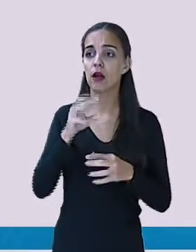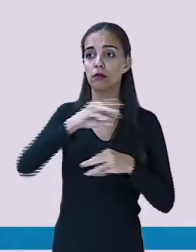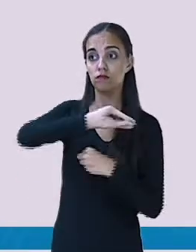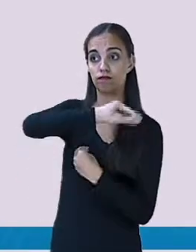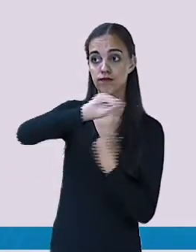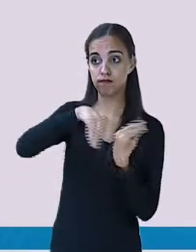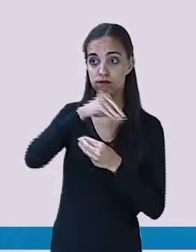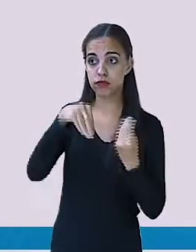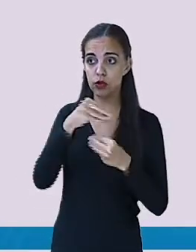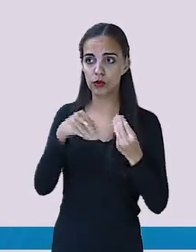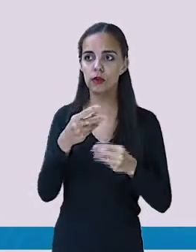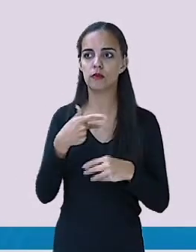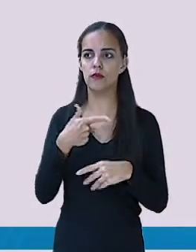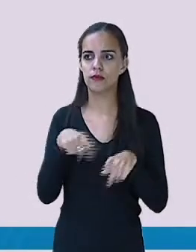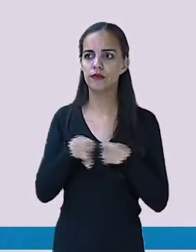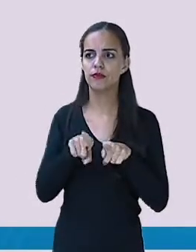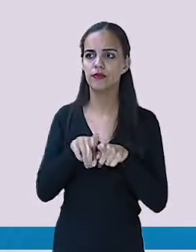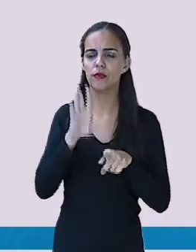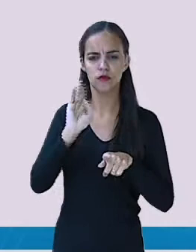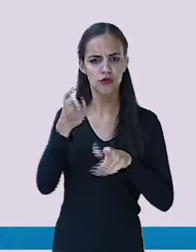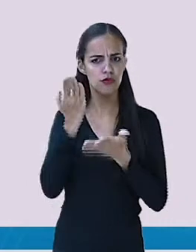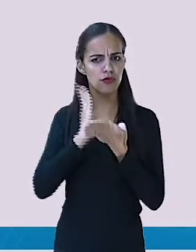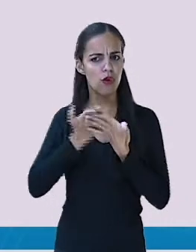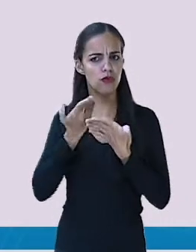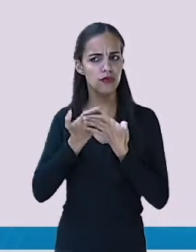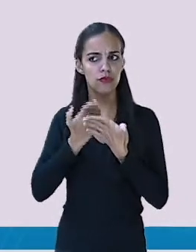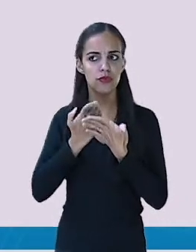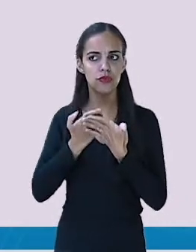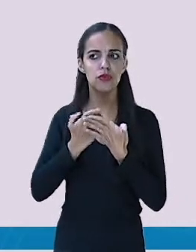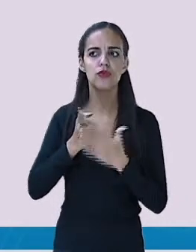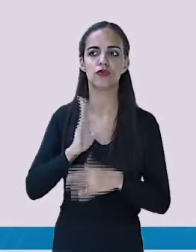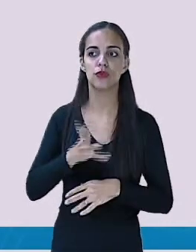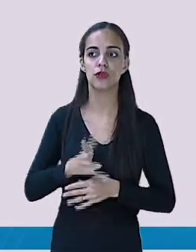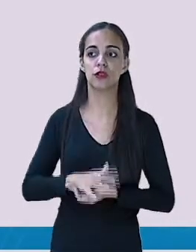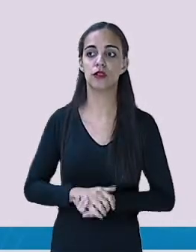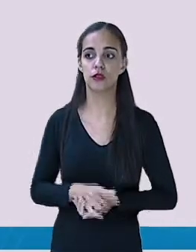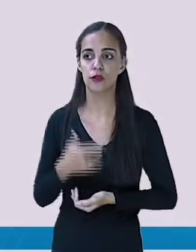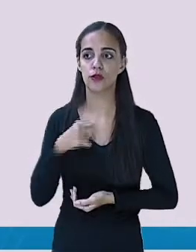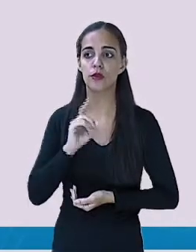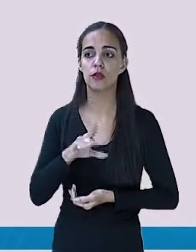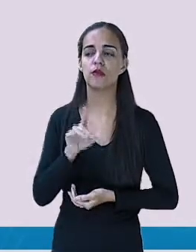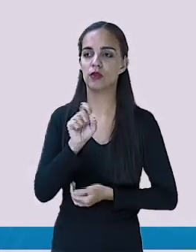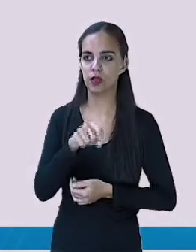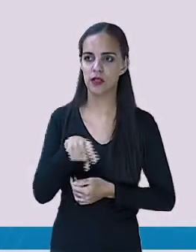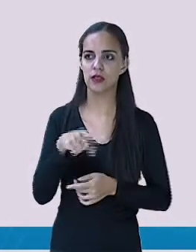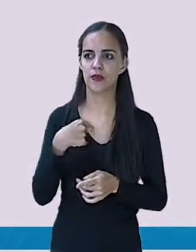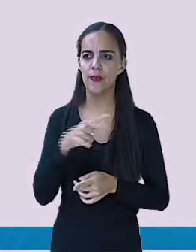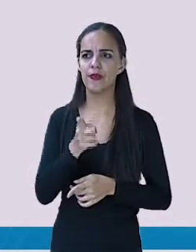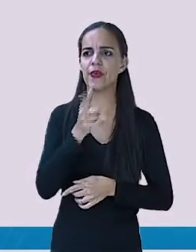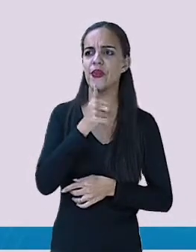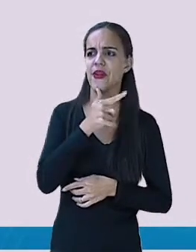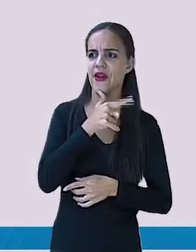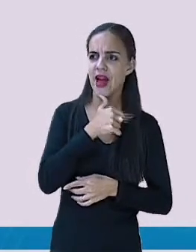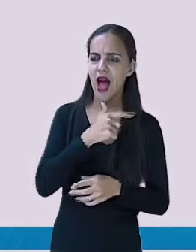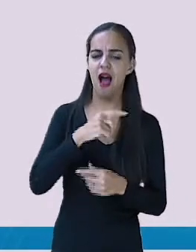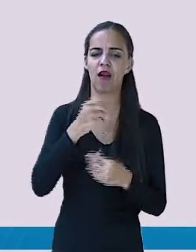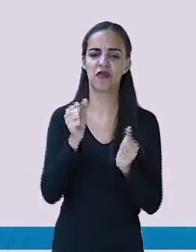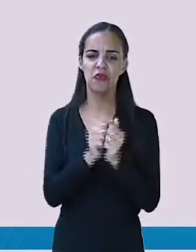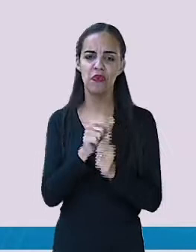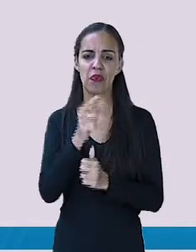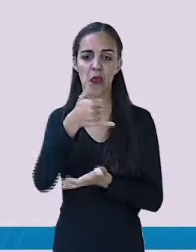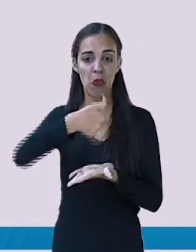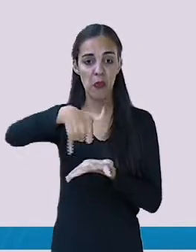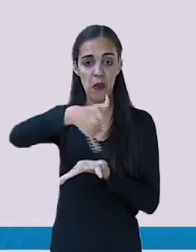mistura mistura Já estudamos lembra e isso mesmo água com óleo